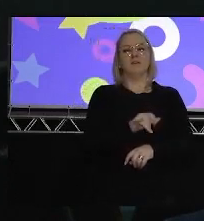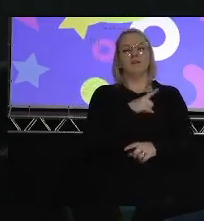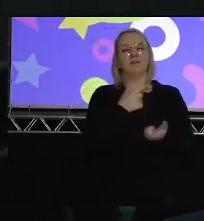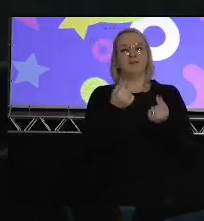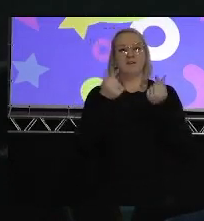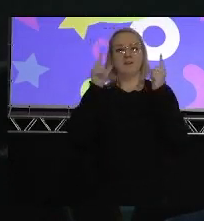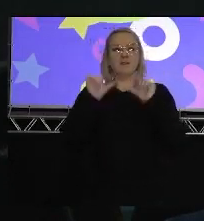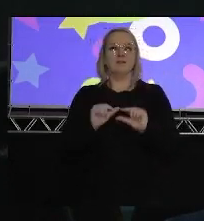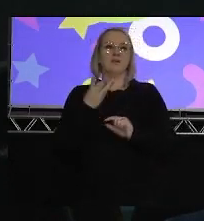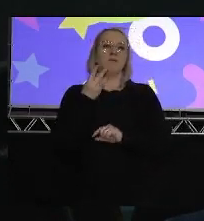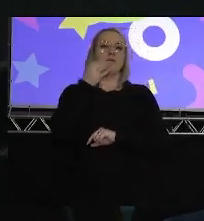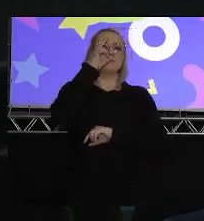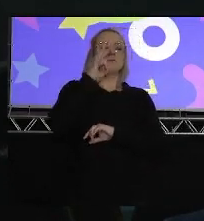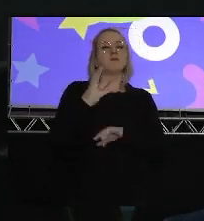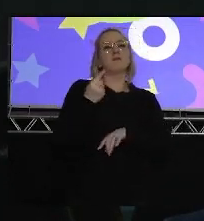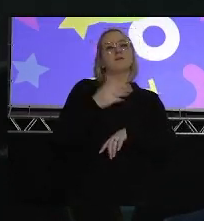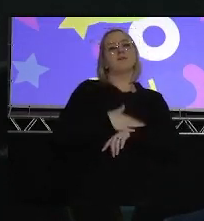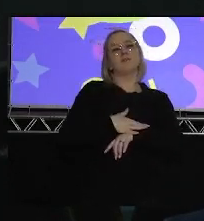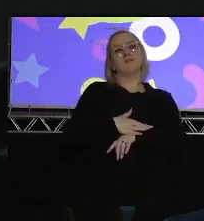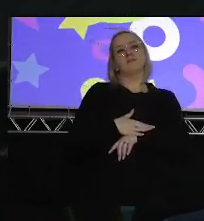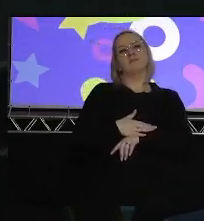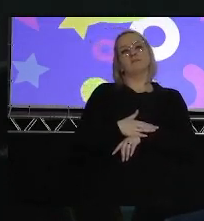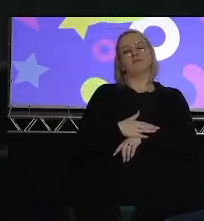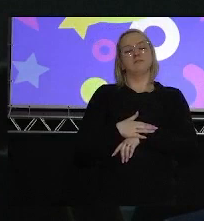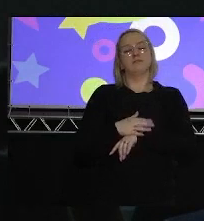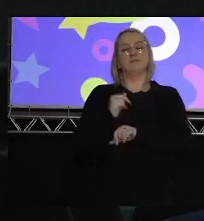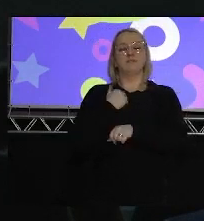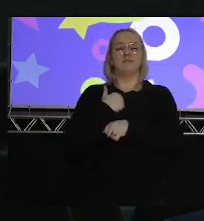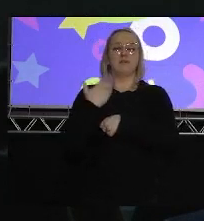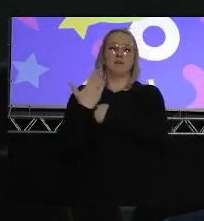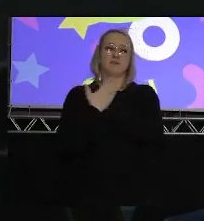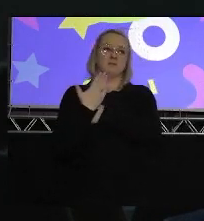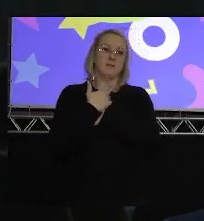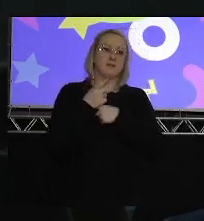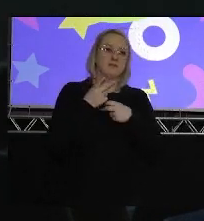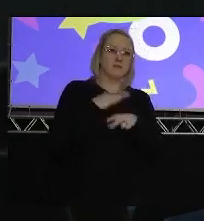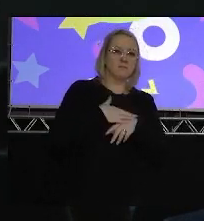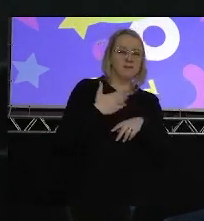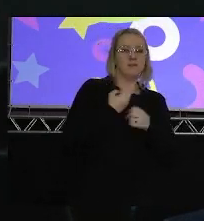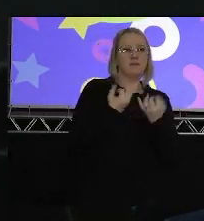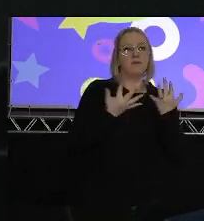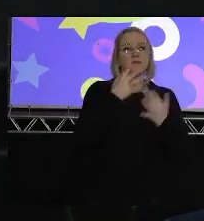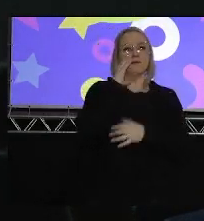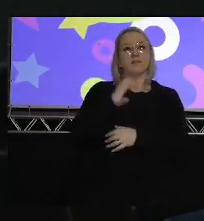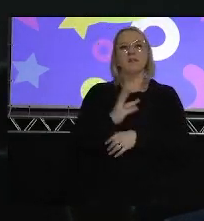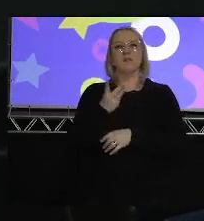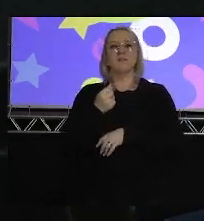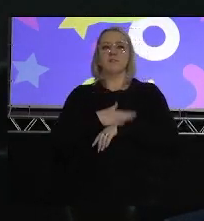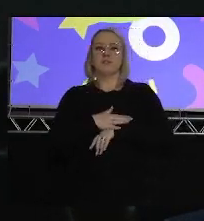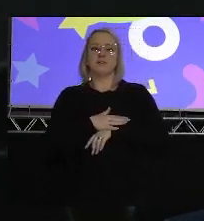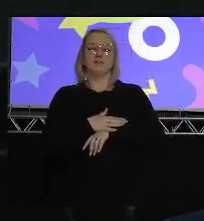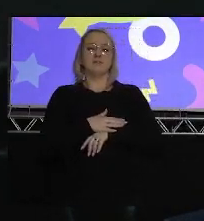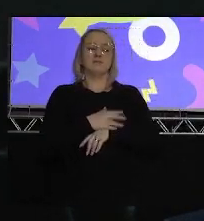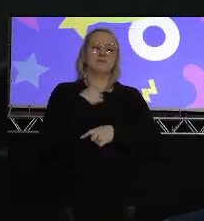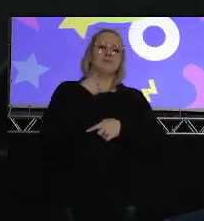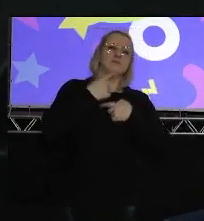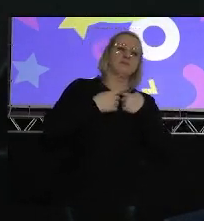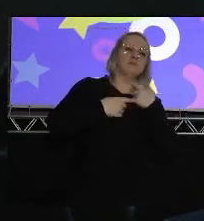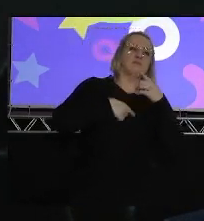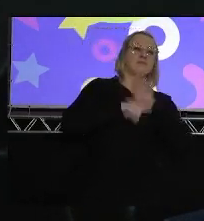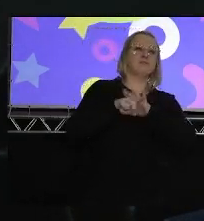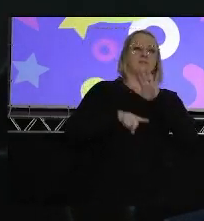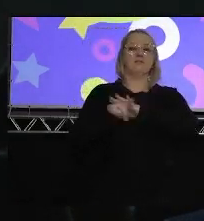custo? Quantos por cento? Em quanto tempo? Vai me ajudar a vender mais? Quantos clientes? Em quanto tempo? Então, nessa especificação, a